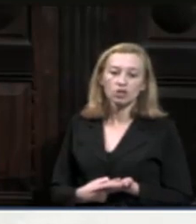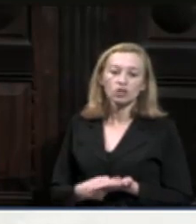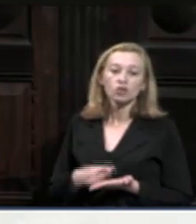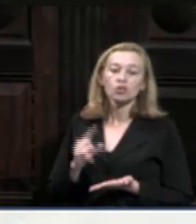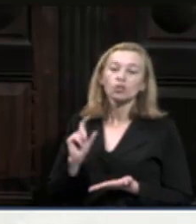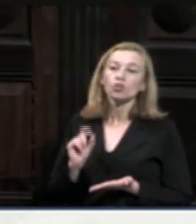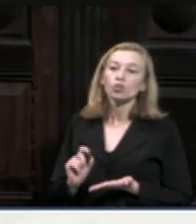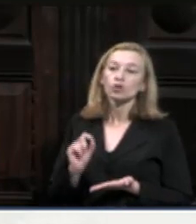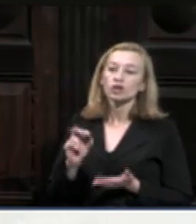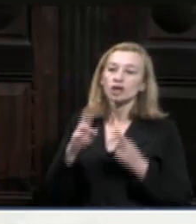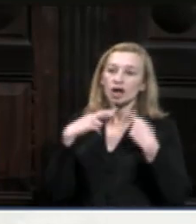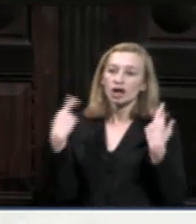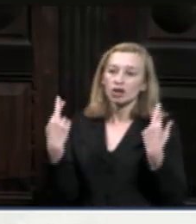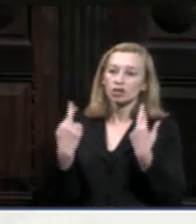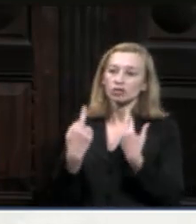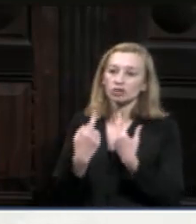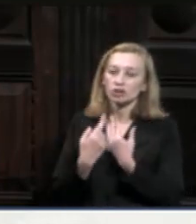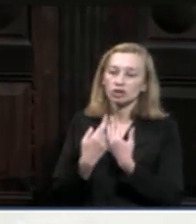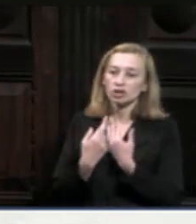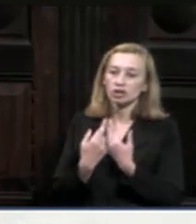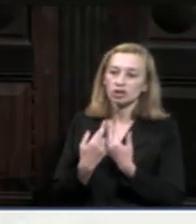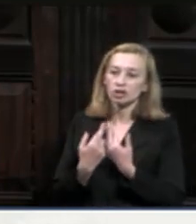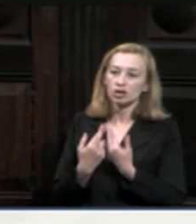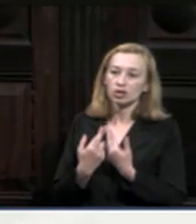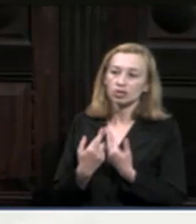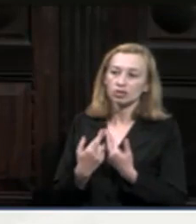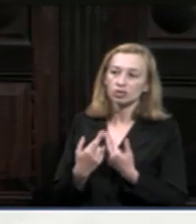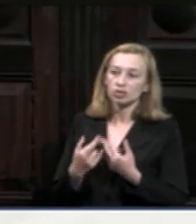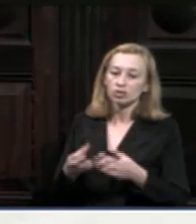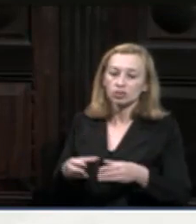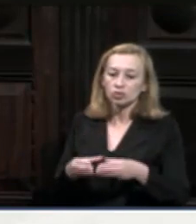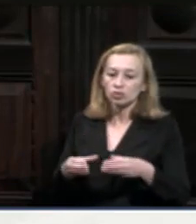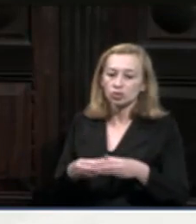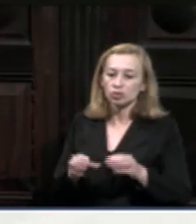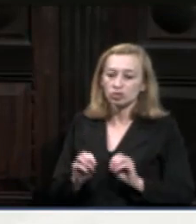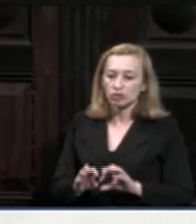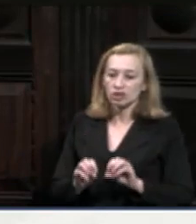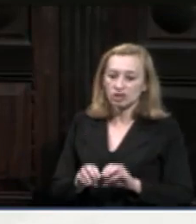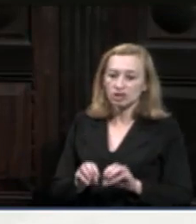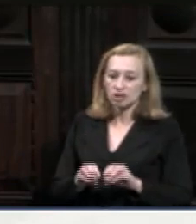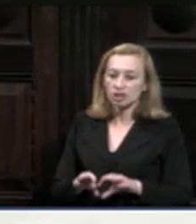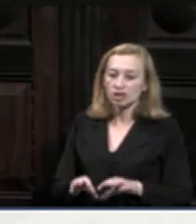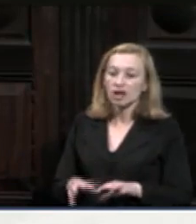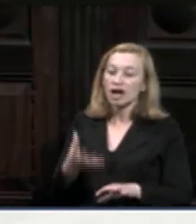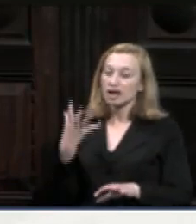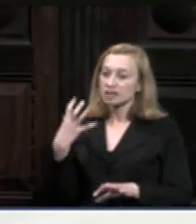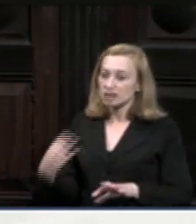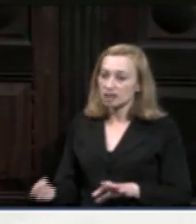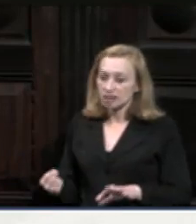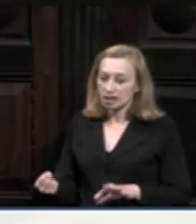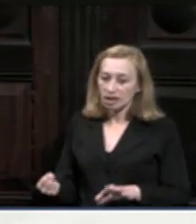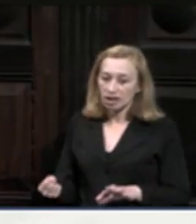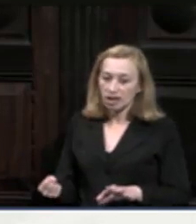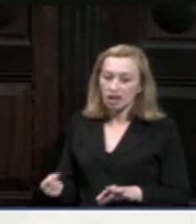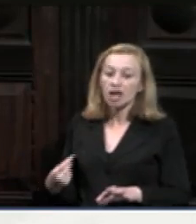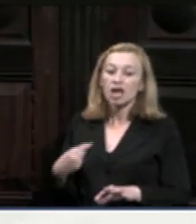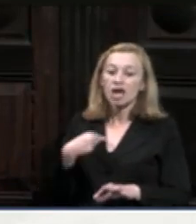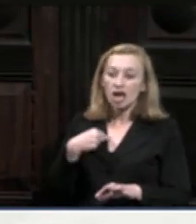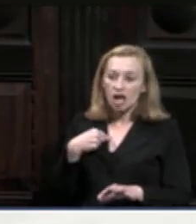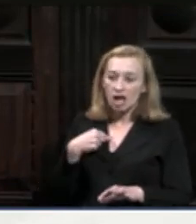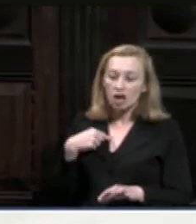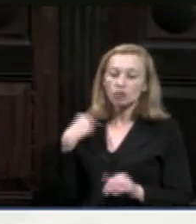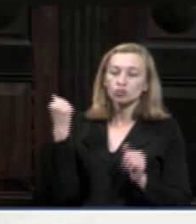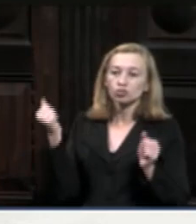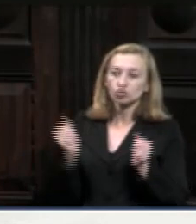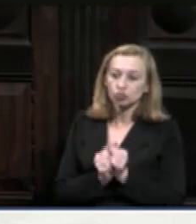a Comissão de Educação decidir na audiência pública, eu